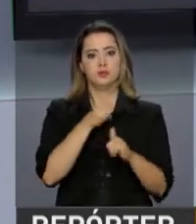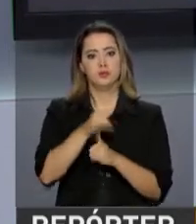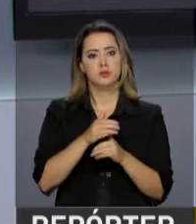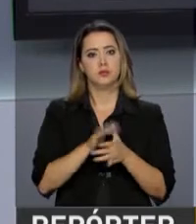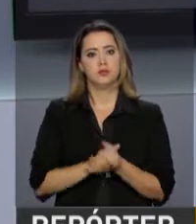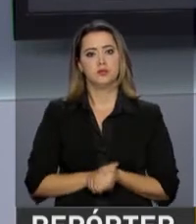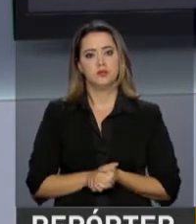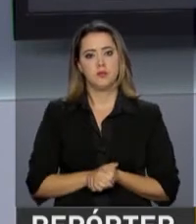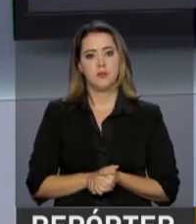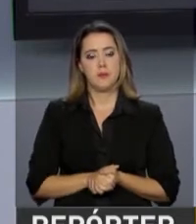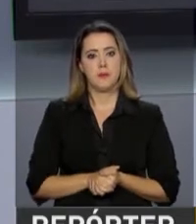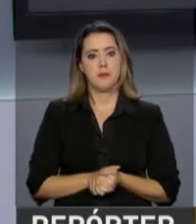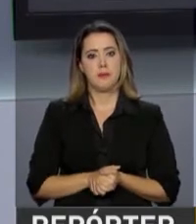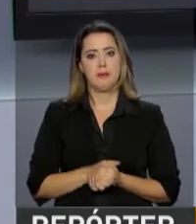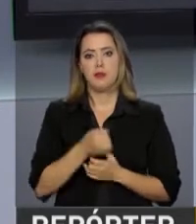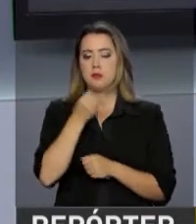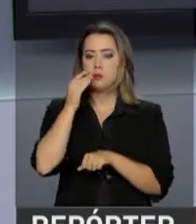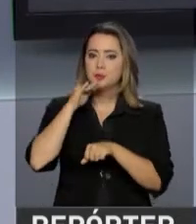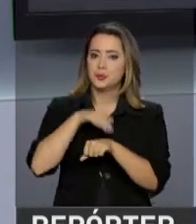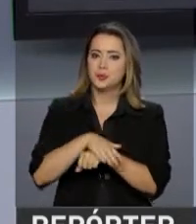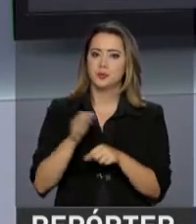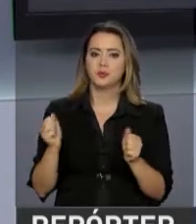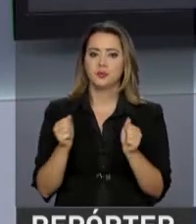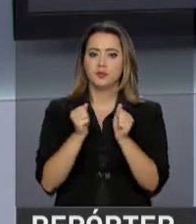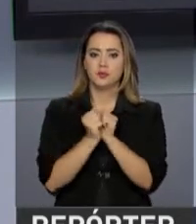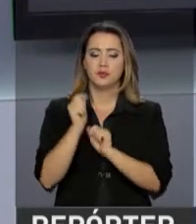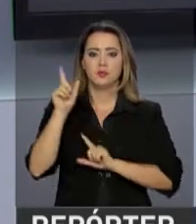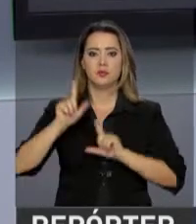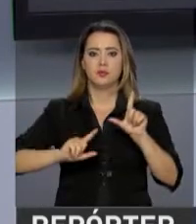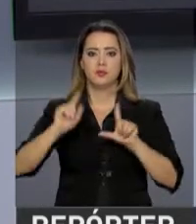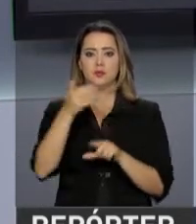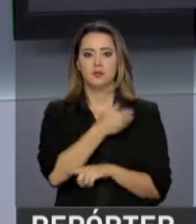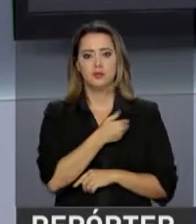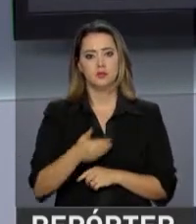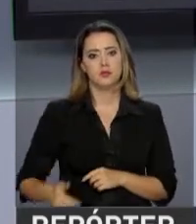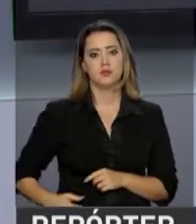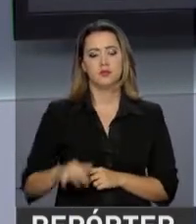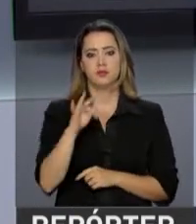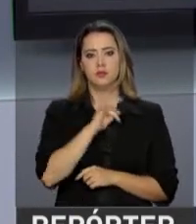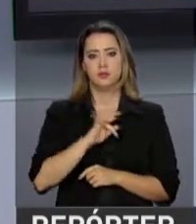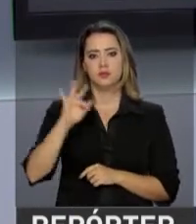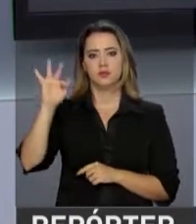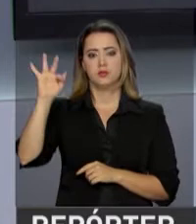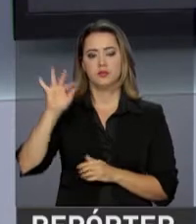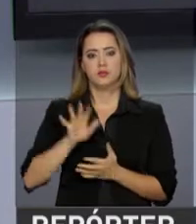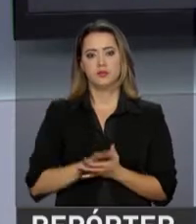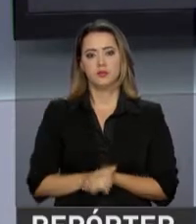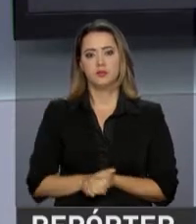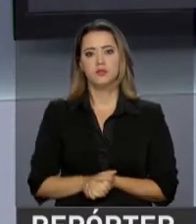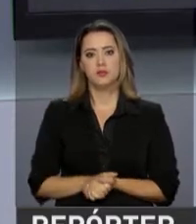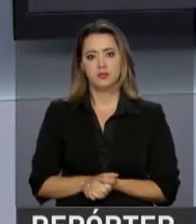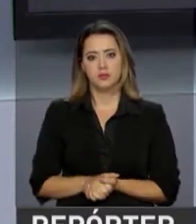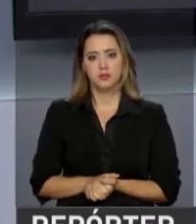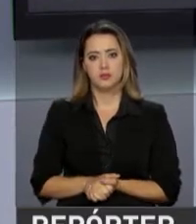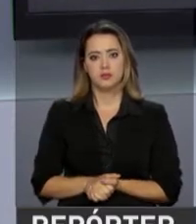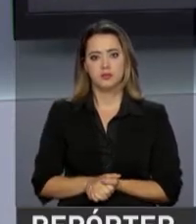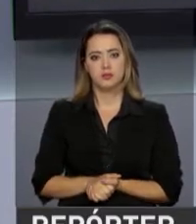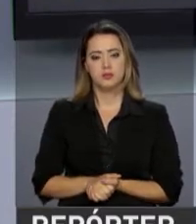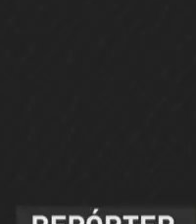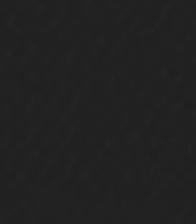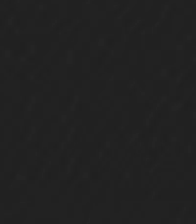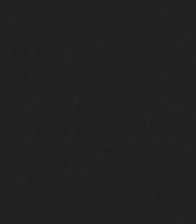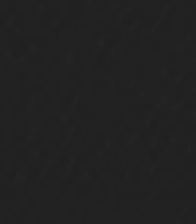disponível na internet uma boa noite pra você e continue com a gente aqui na nbr a tv do governo federal